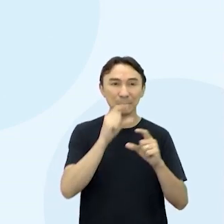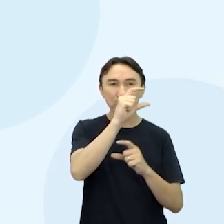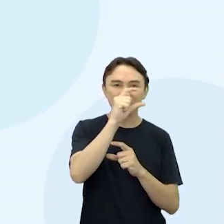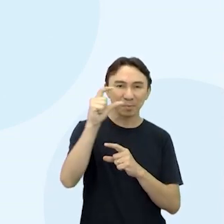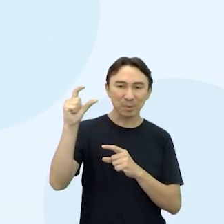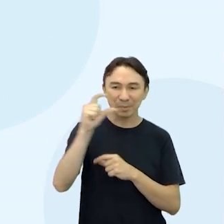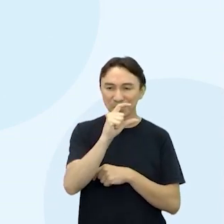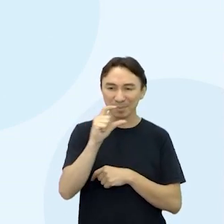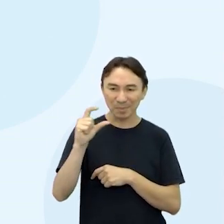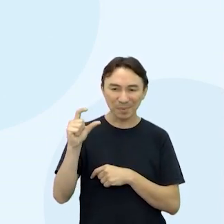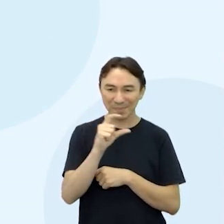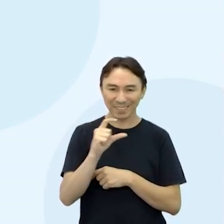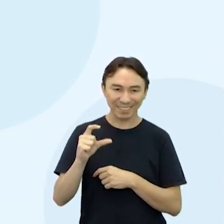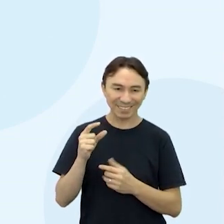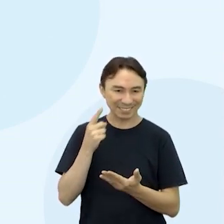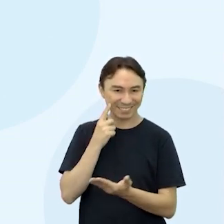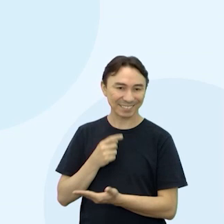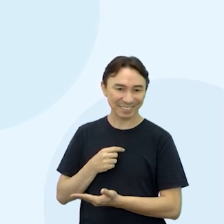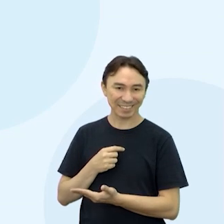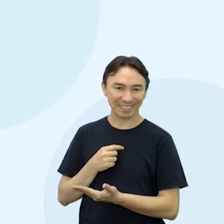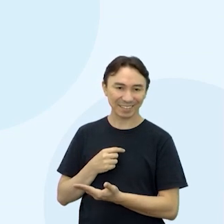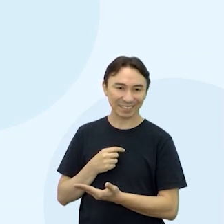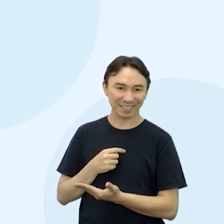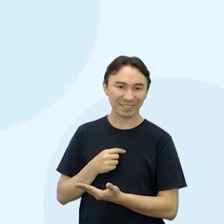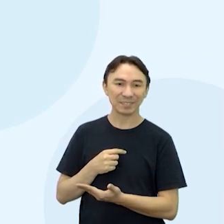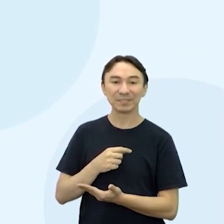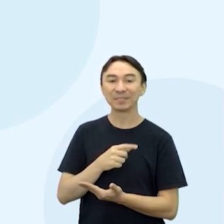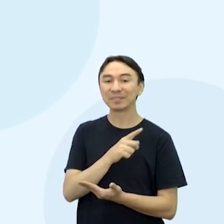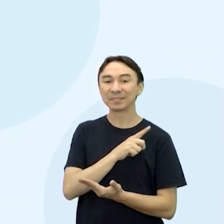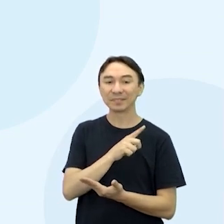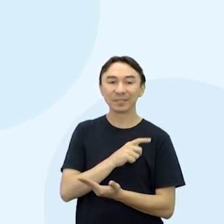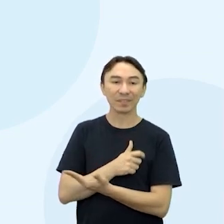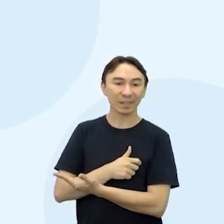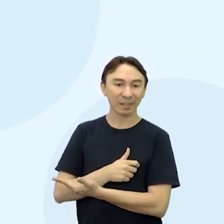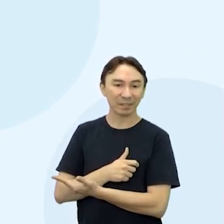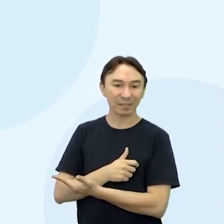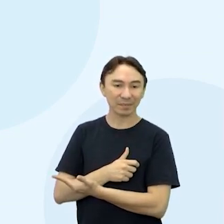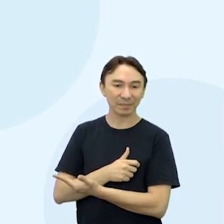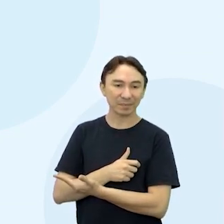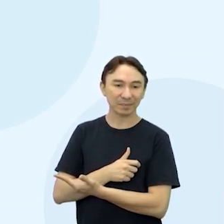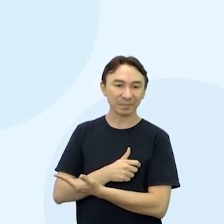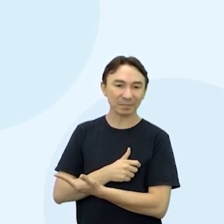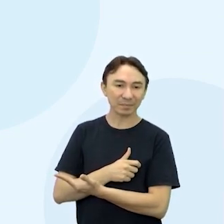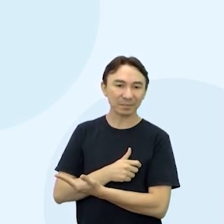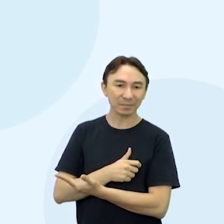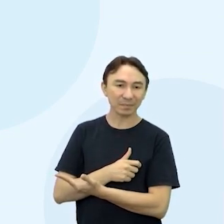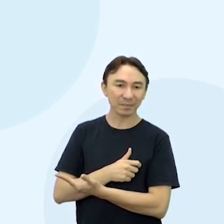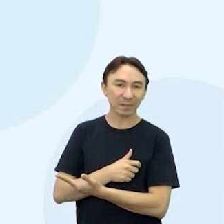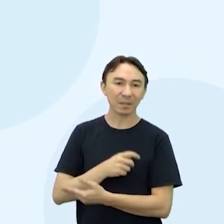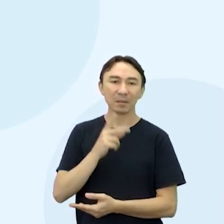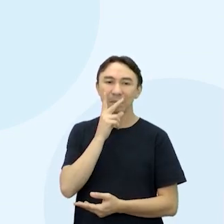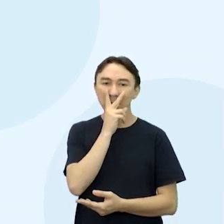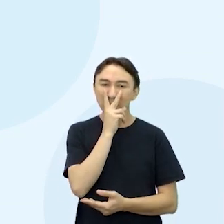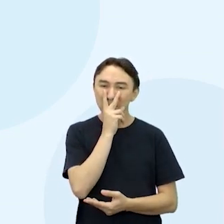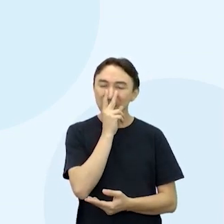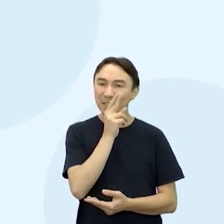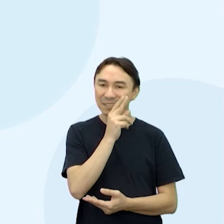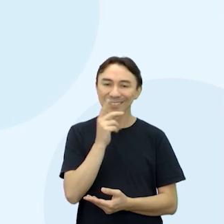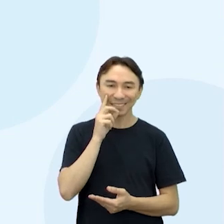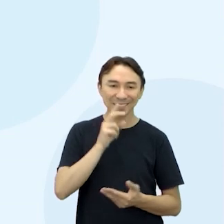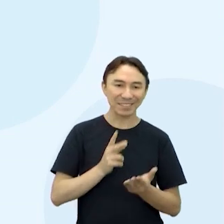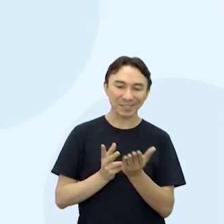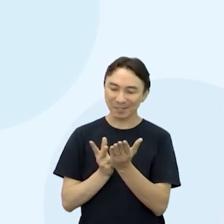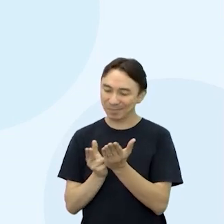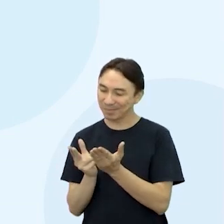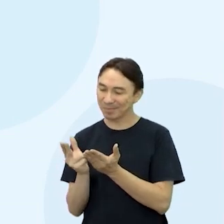bacaninha. Compara esse tipo de jornal, né? Esse tipo de estrutura, parece que recortou e colou